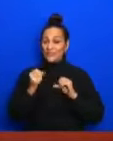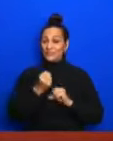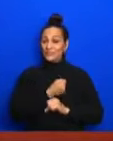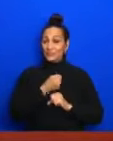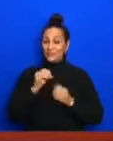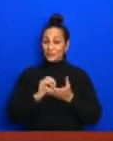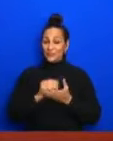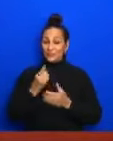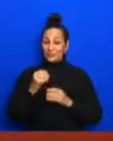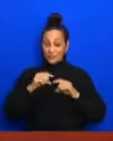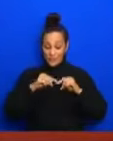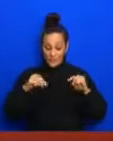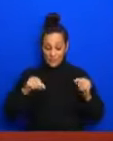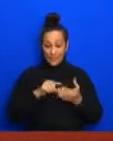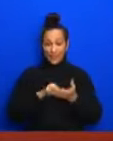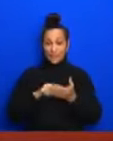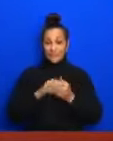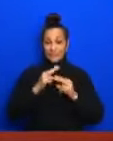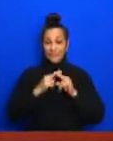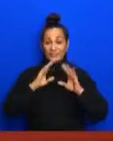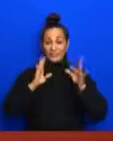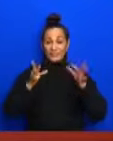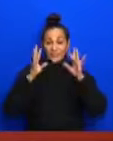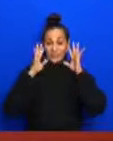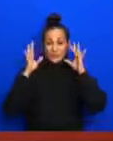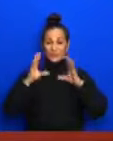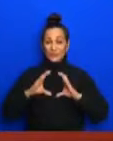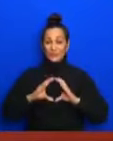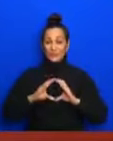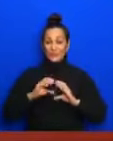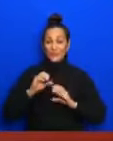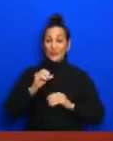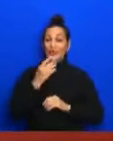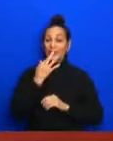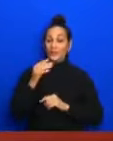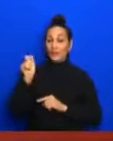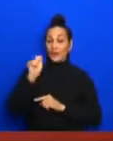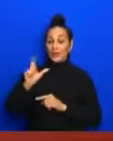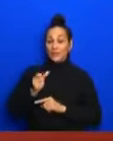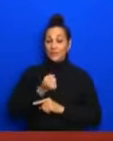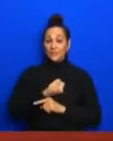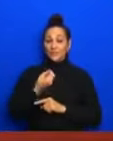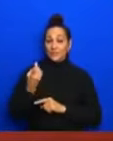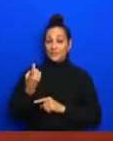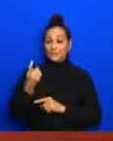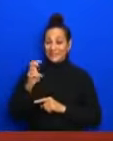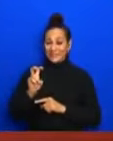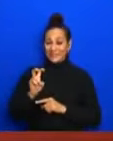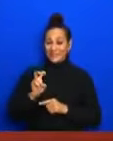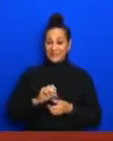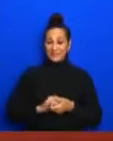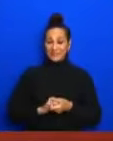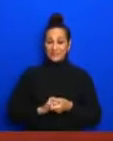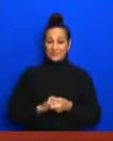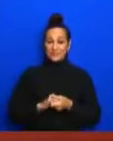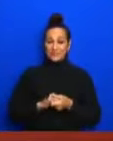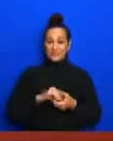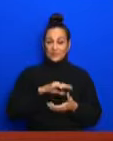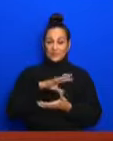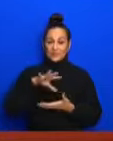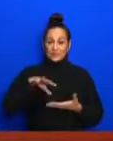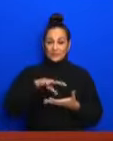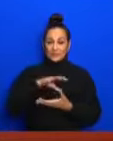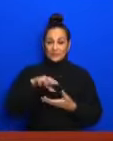faltam 10. Loterias Caixa, já pensou? Bola azul número 15, azul 15. O globo girando,